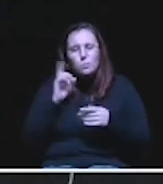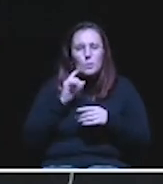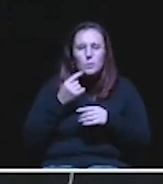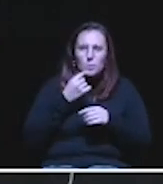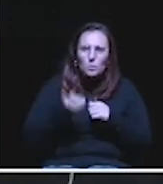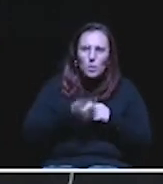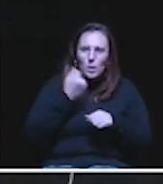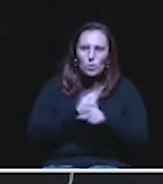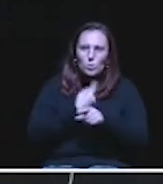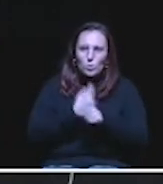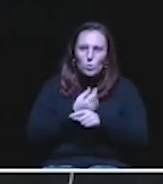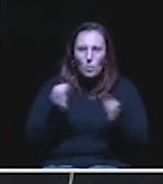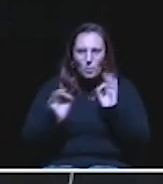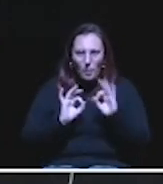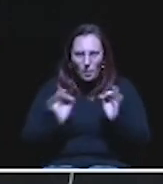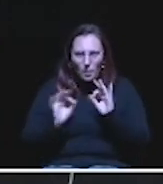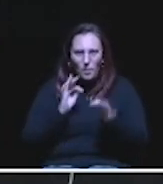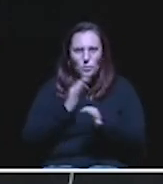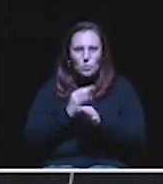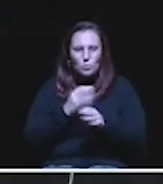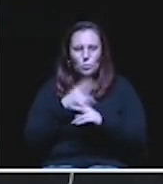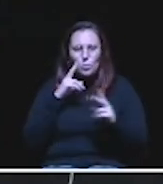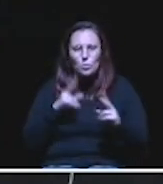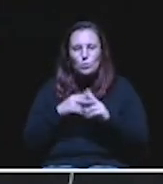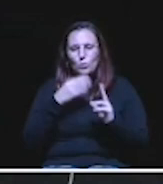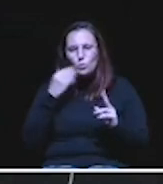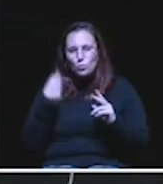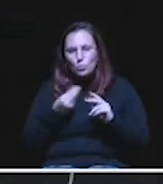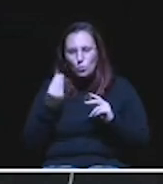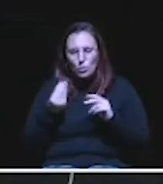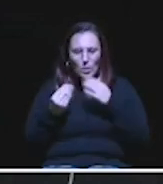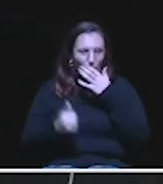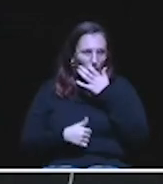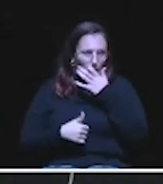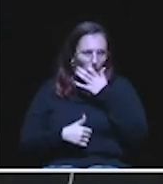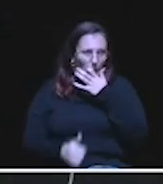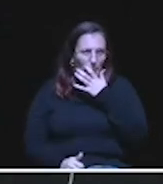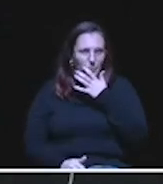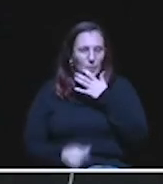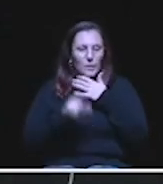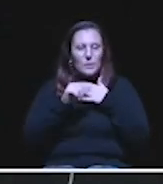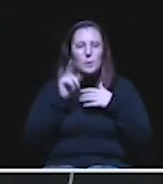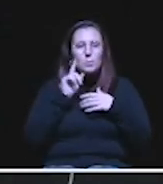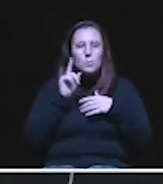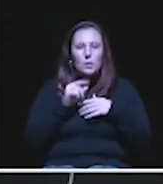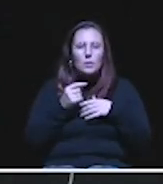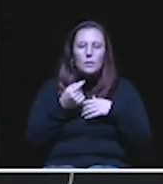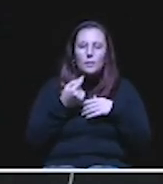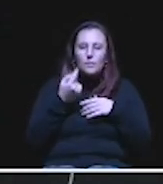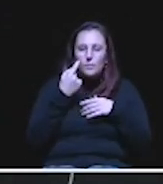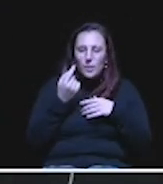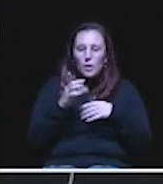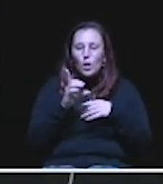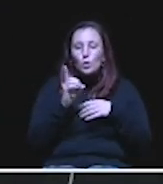com rigor o que está a ser planeado para o evento da Jornada Mundial da Juventude Católica. É importante também conhecermos o que está a ser previsto para